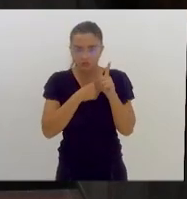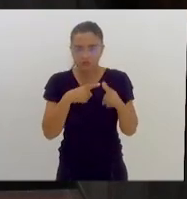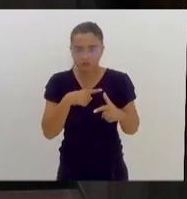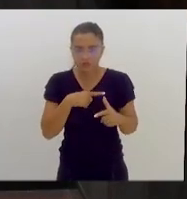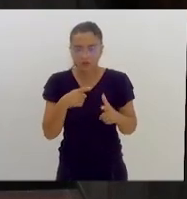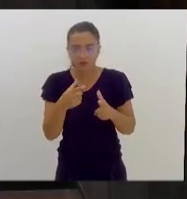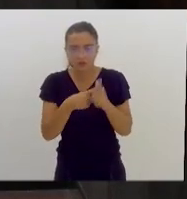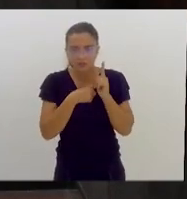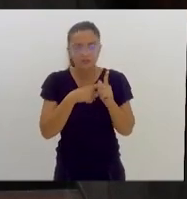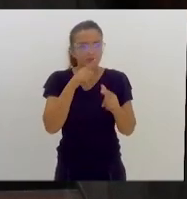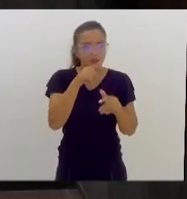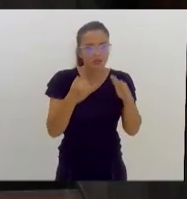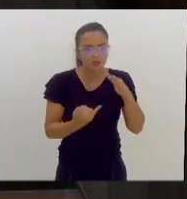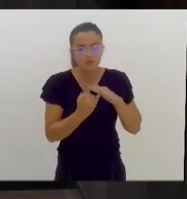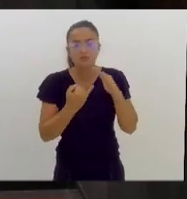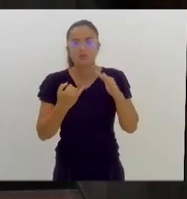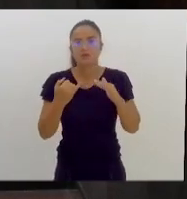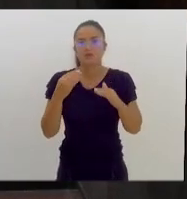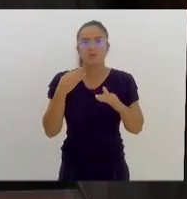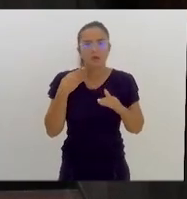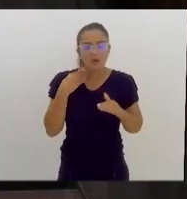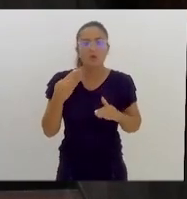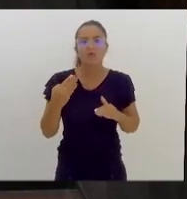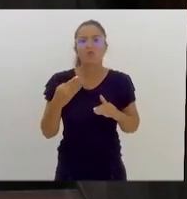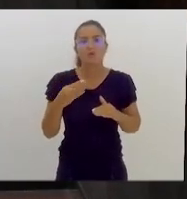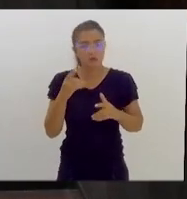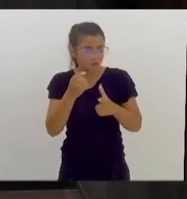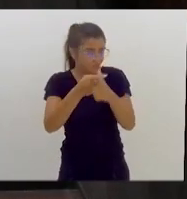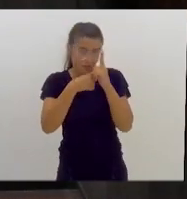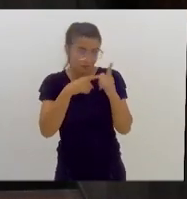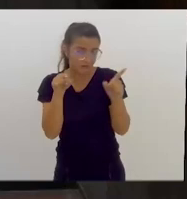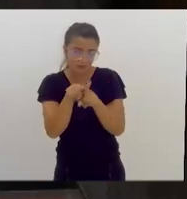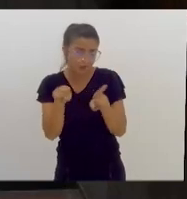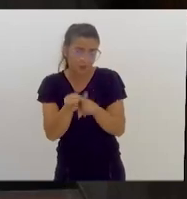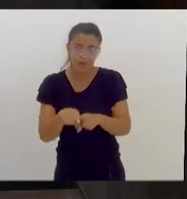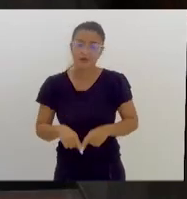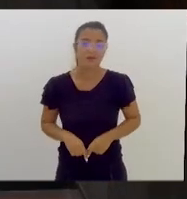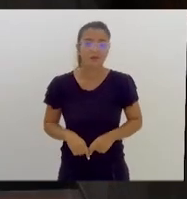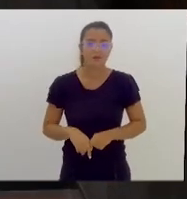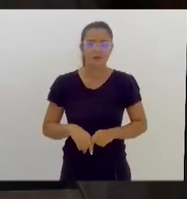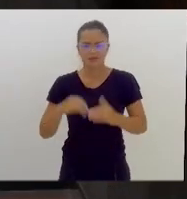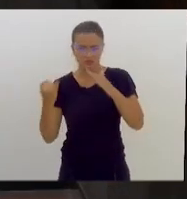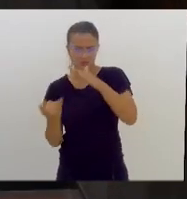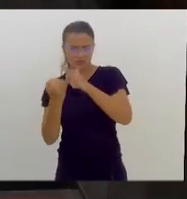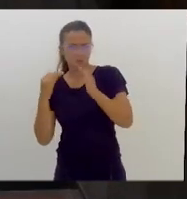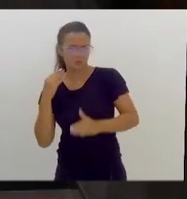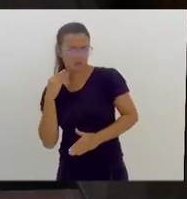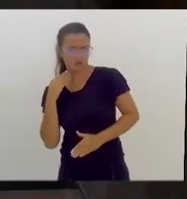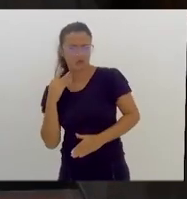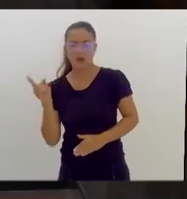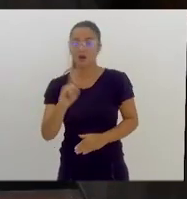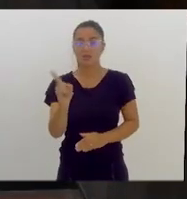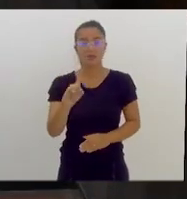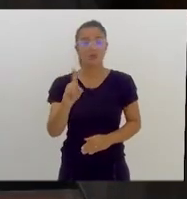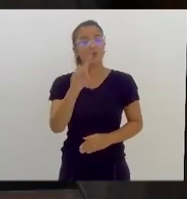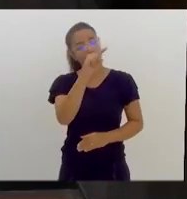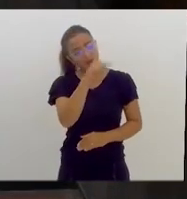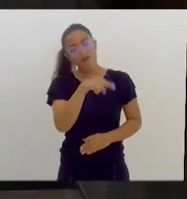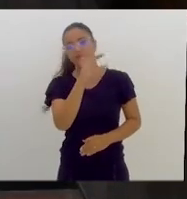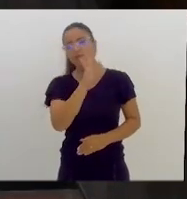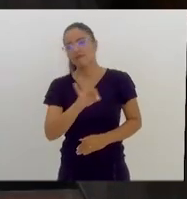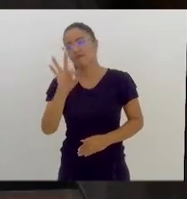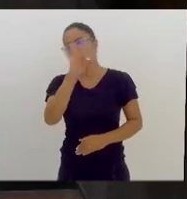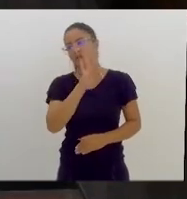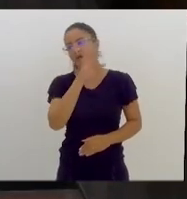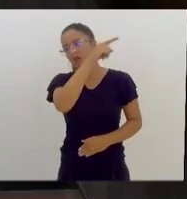como instituição bancária, o Rio de Janeiro também tem a sua dívida, não só como instituição bancária propriamente dita, mas com a União Federal, que é seu